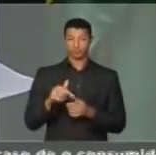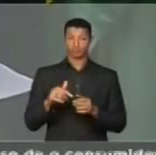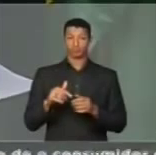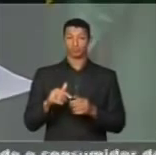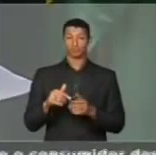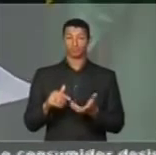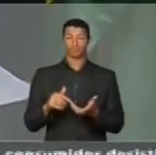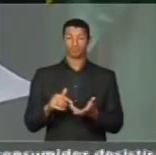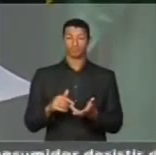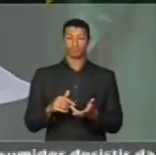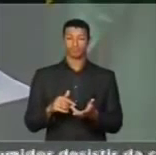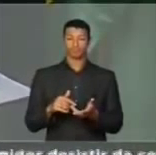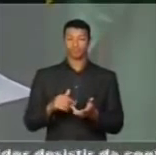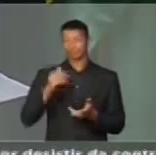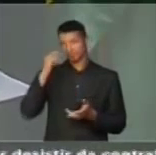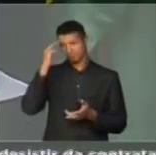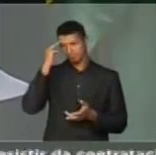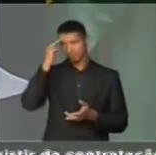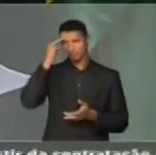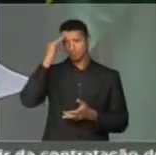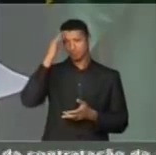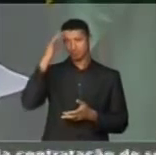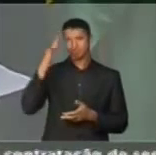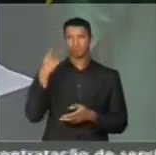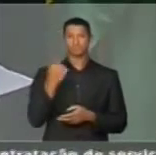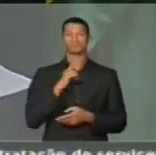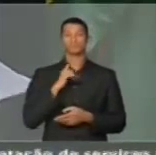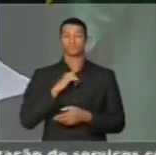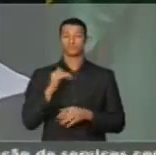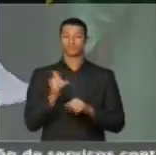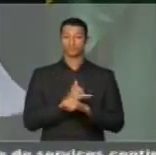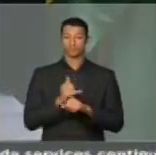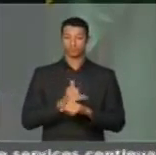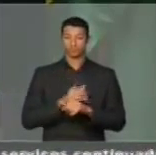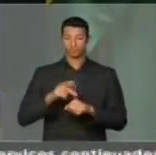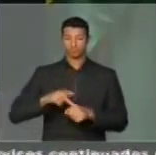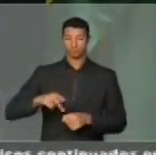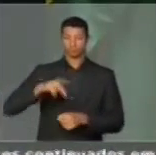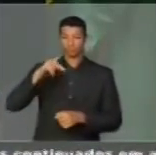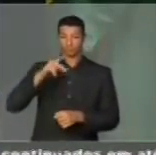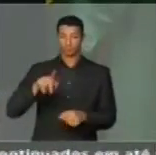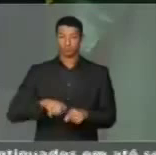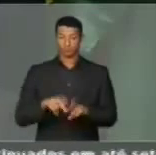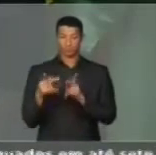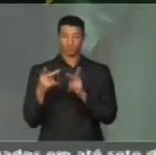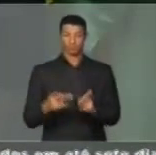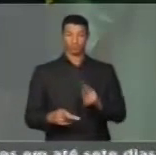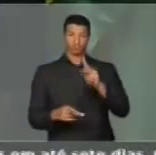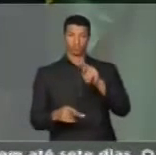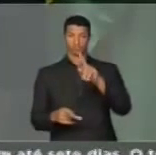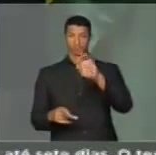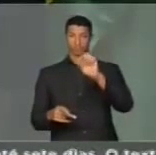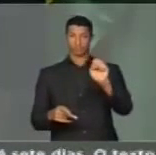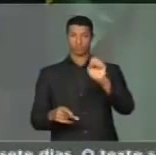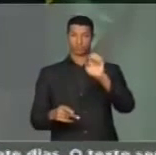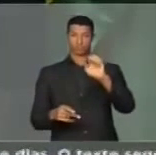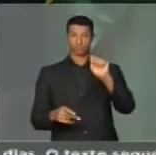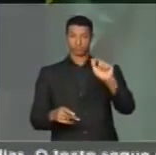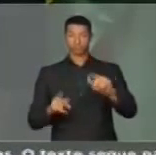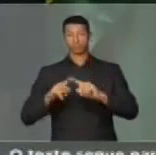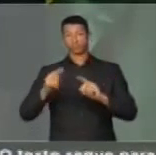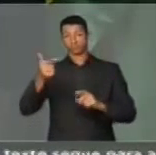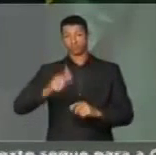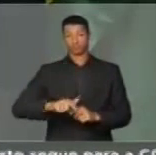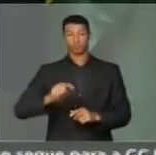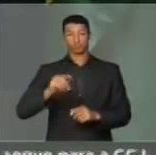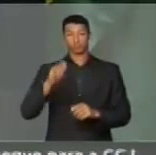pré-esperançar. A gente tem como estratégia a Petrobras, e o projeto de pressão. Mais uma vez,